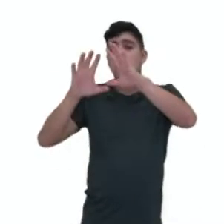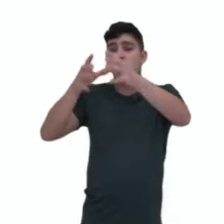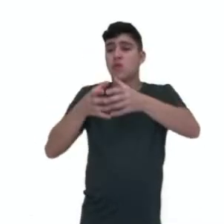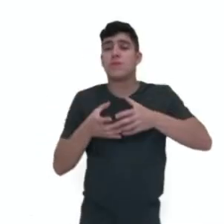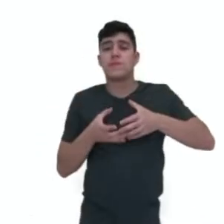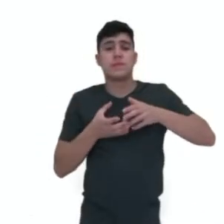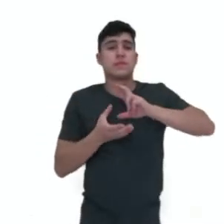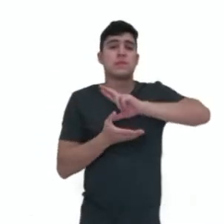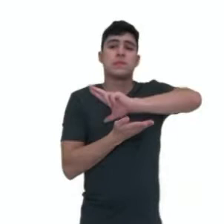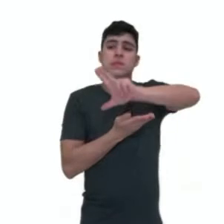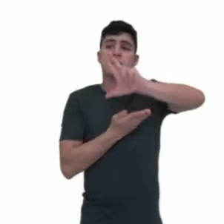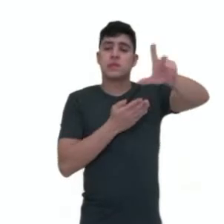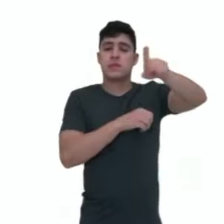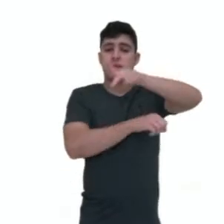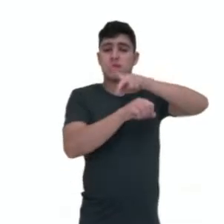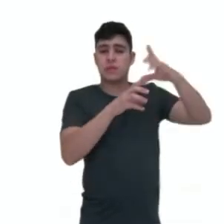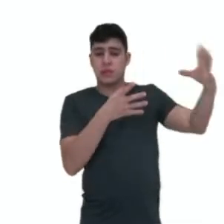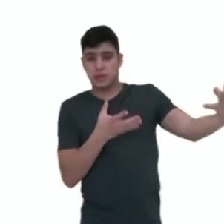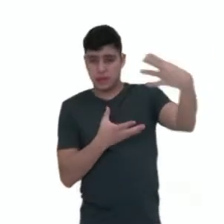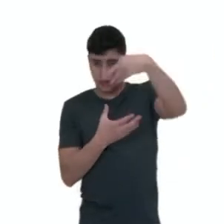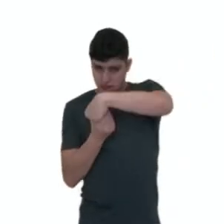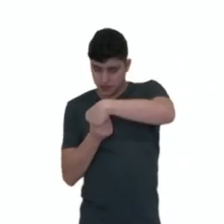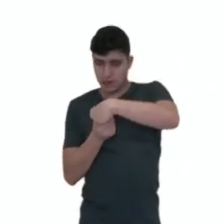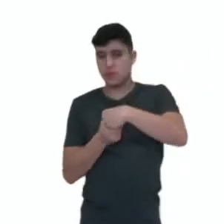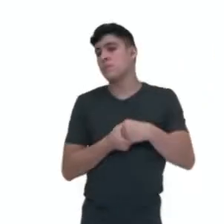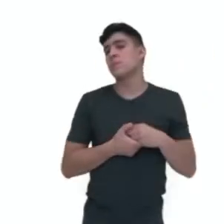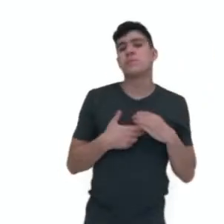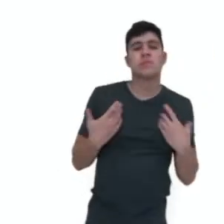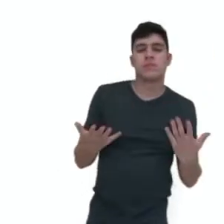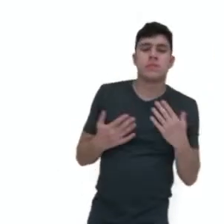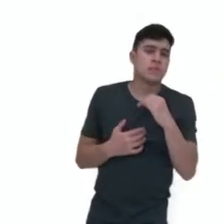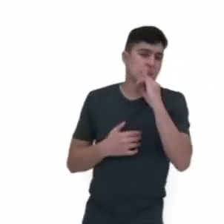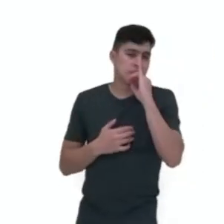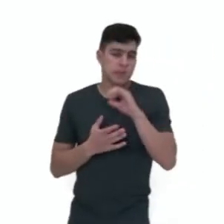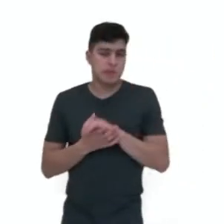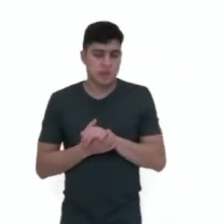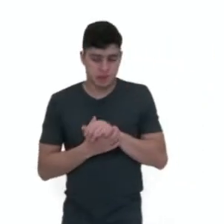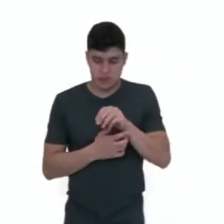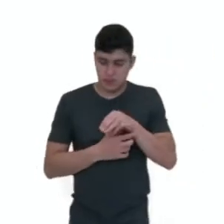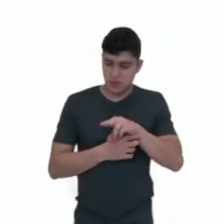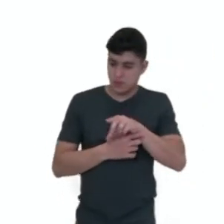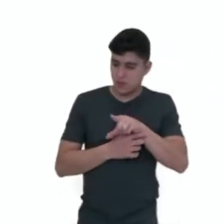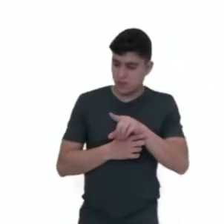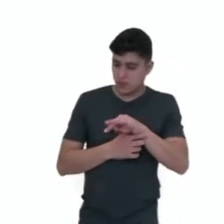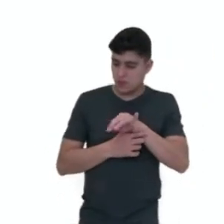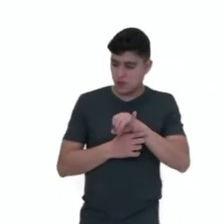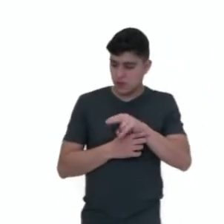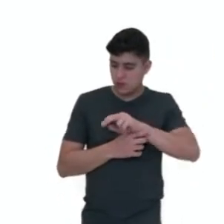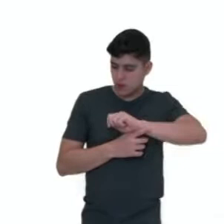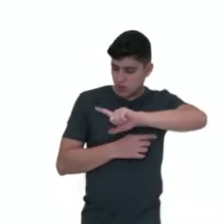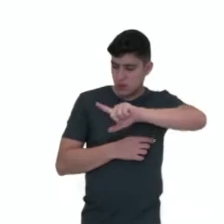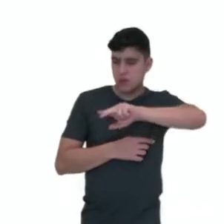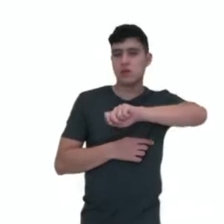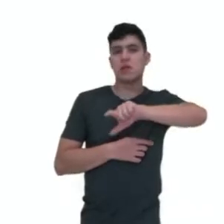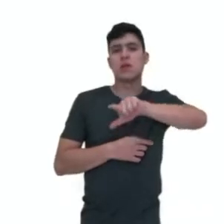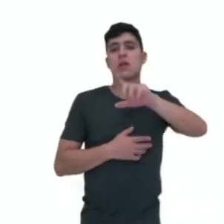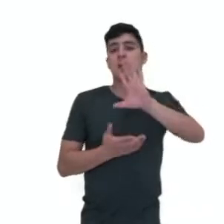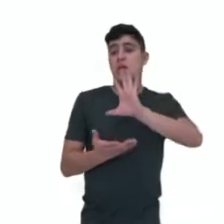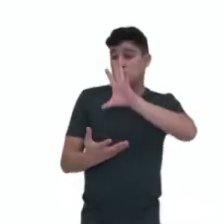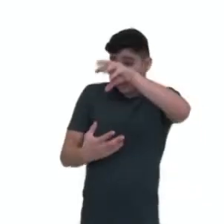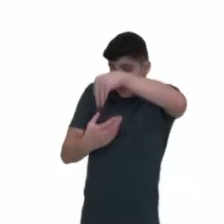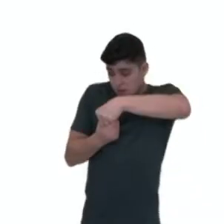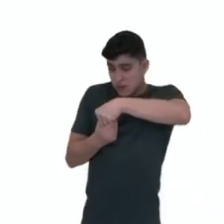de várias nacionalidades. Então, quando nós falamos de uma multinacional, ela vai ter